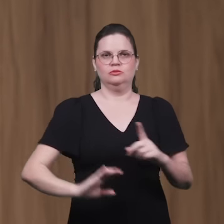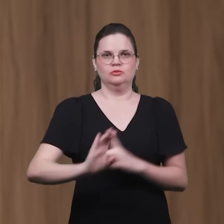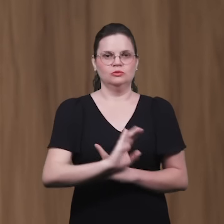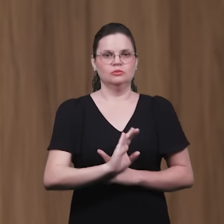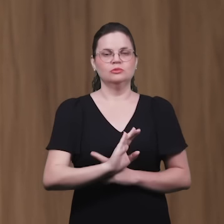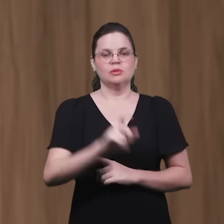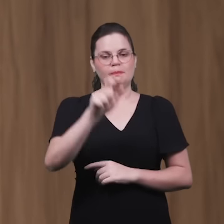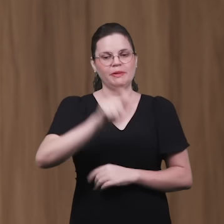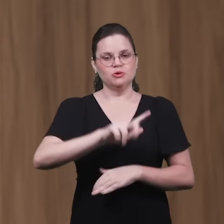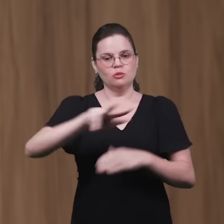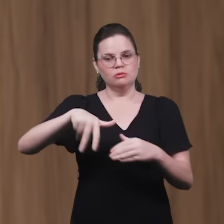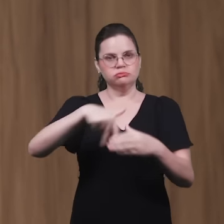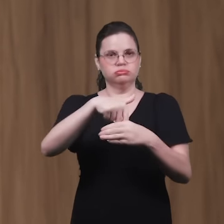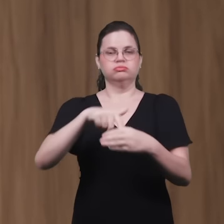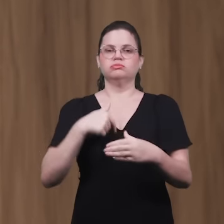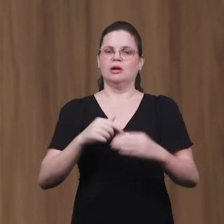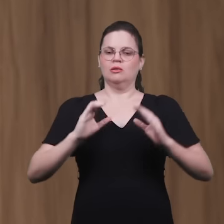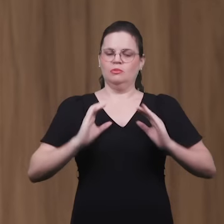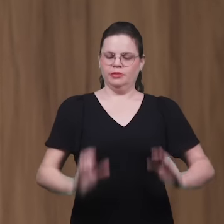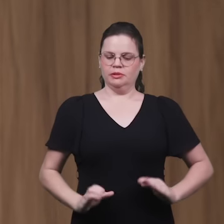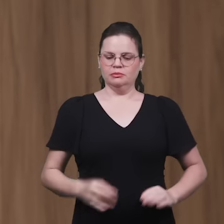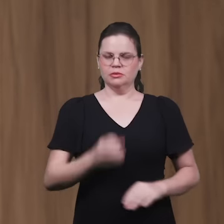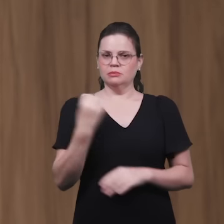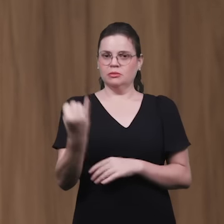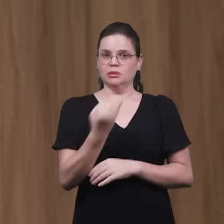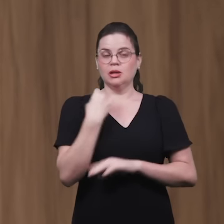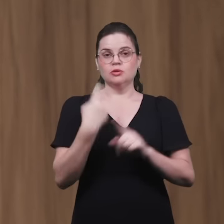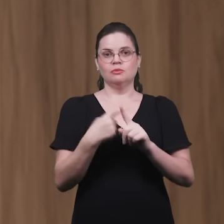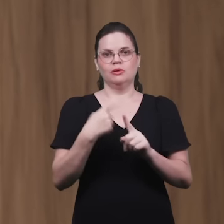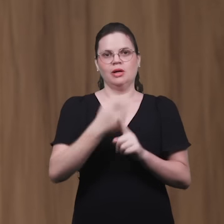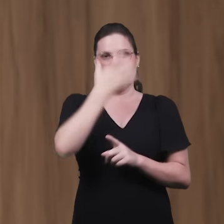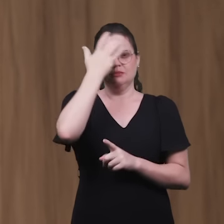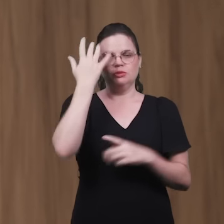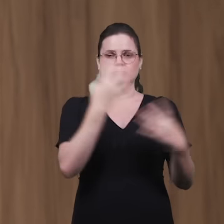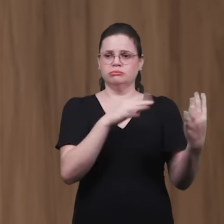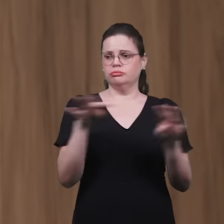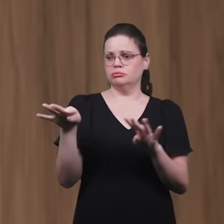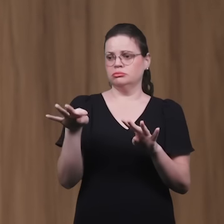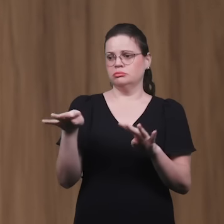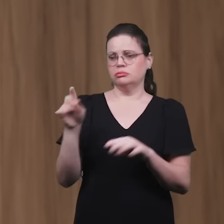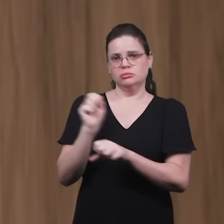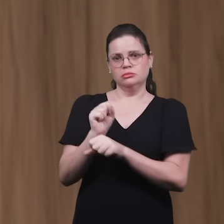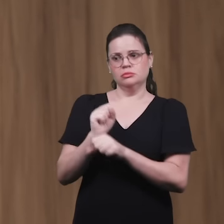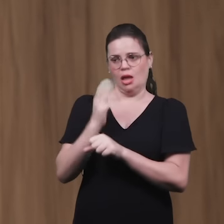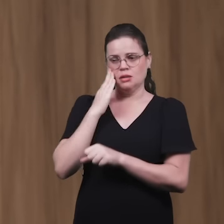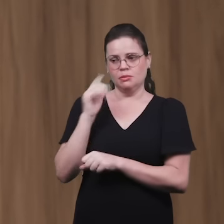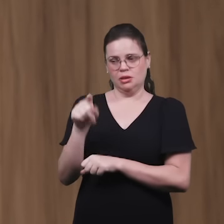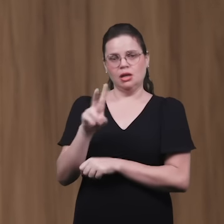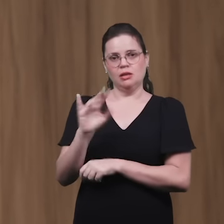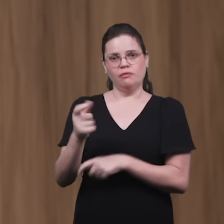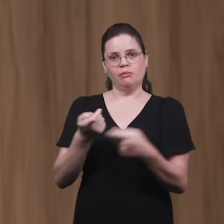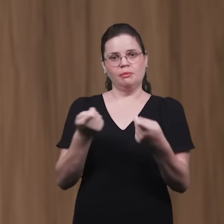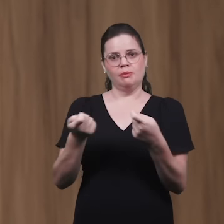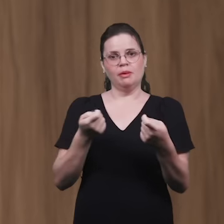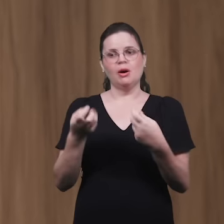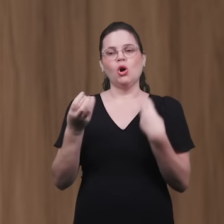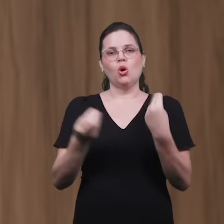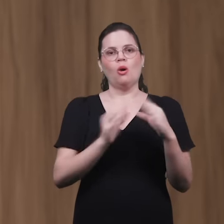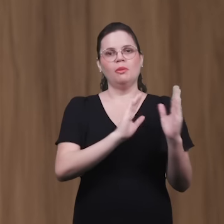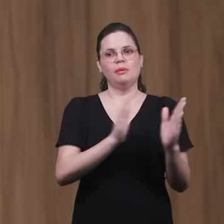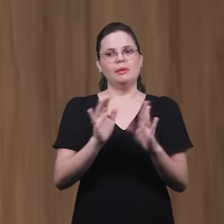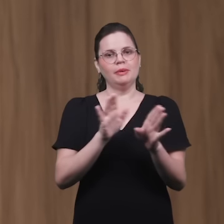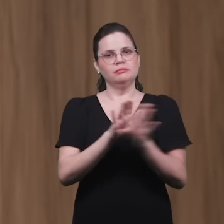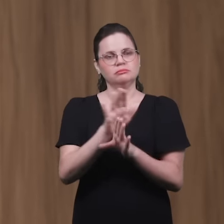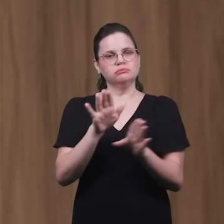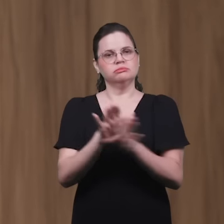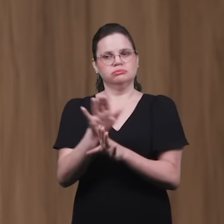mensagem, a postura dele é fundamental, porque está todo mundo esperando dele a condução do culto, sim, o louvor que vai ser